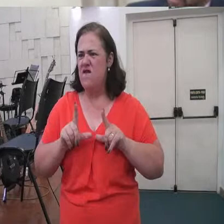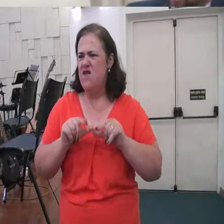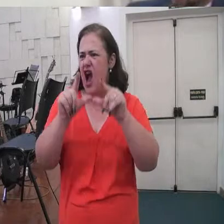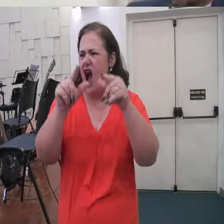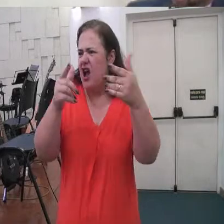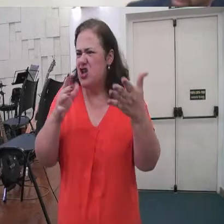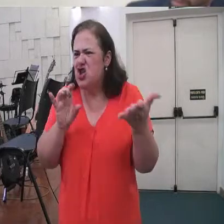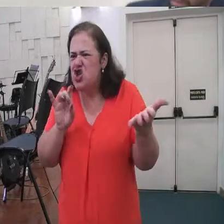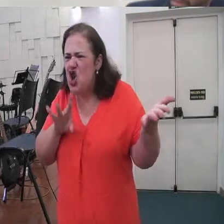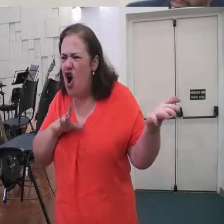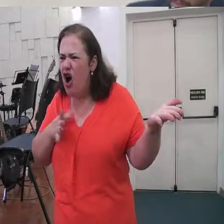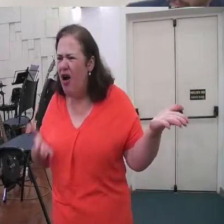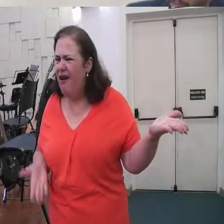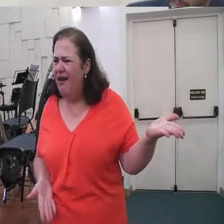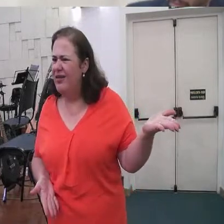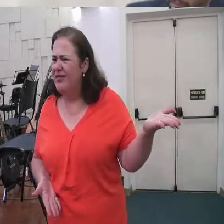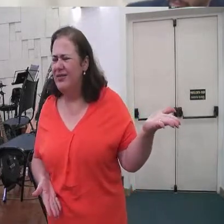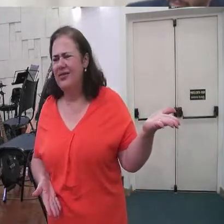motivacional.